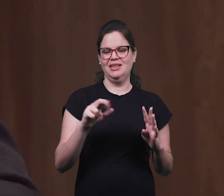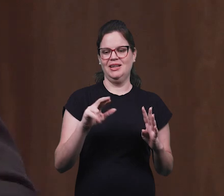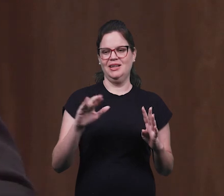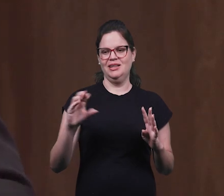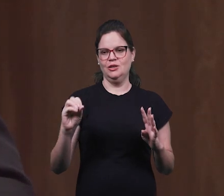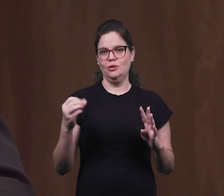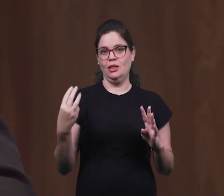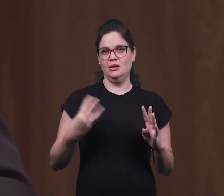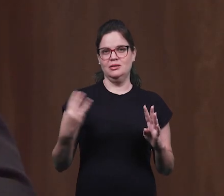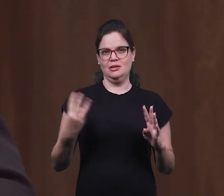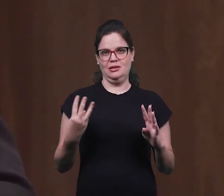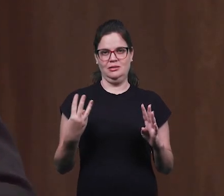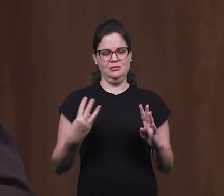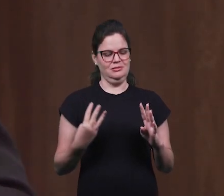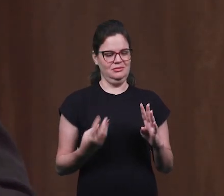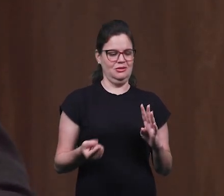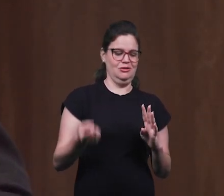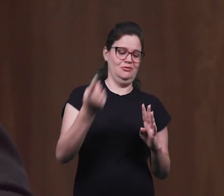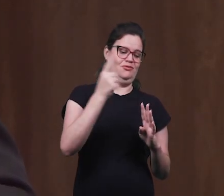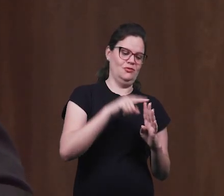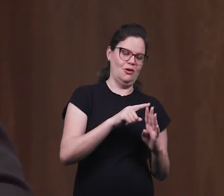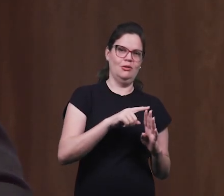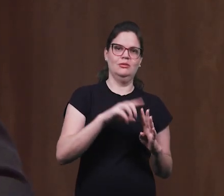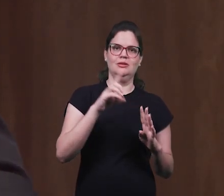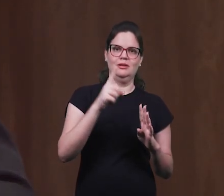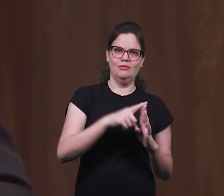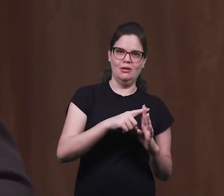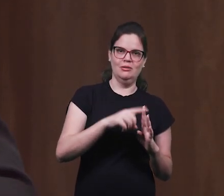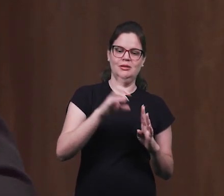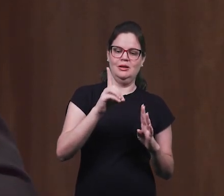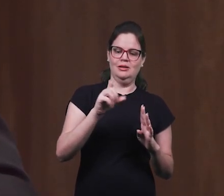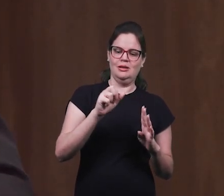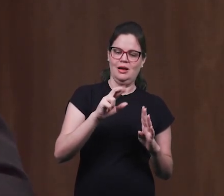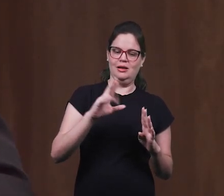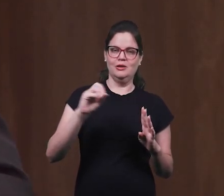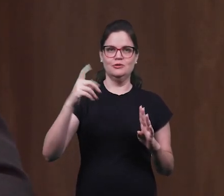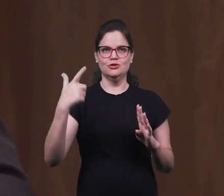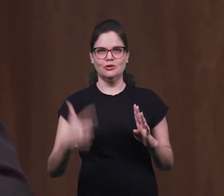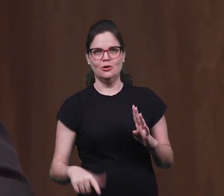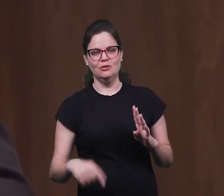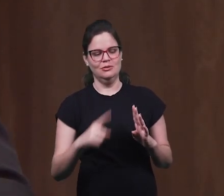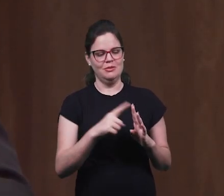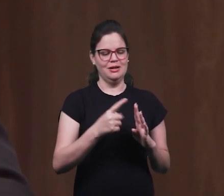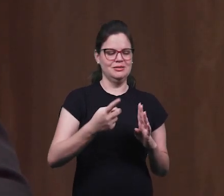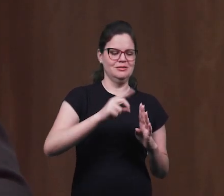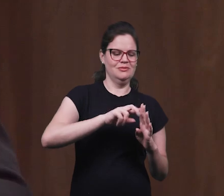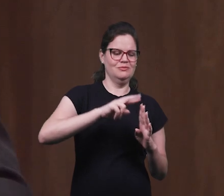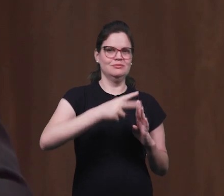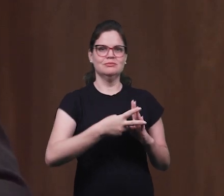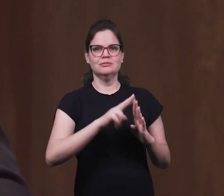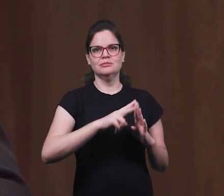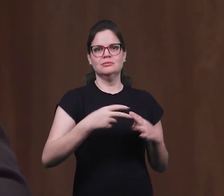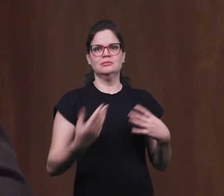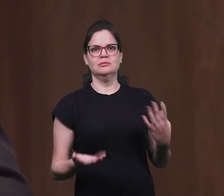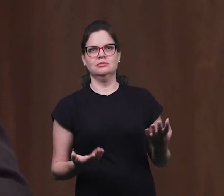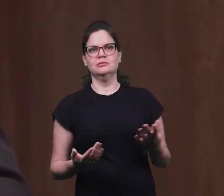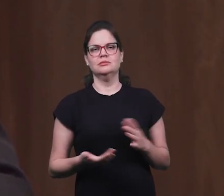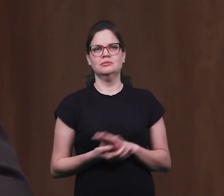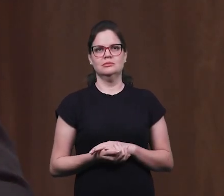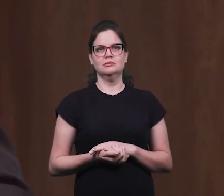III. Então aparece de novo, porque Dario, Xerxes era como se fosse um